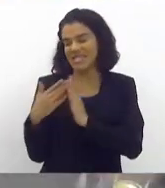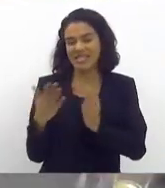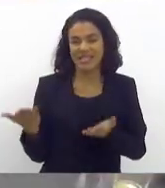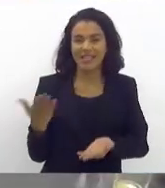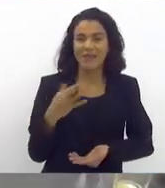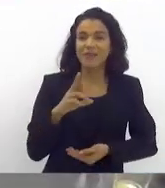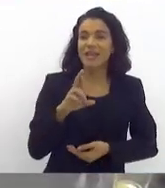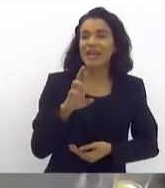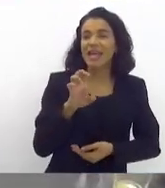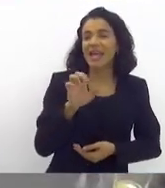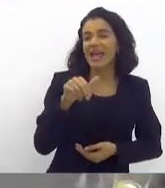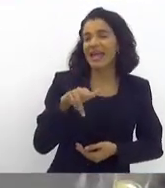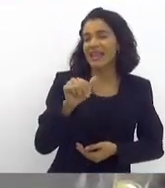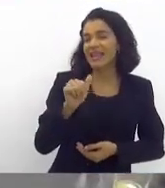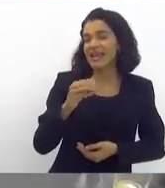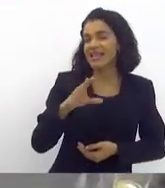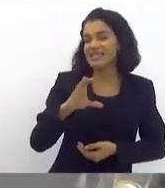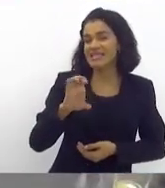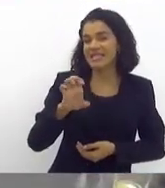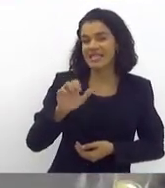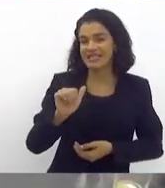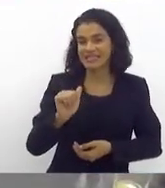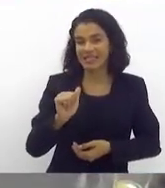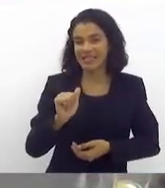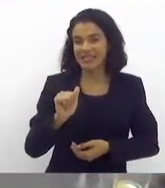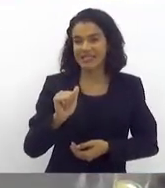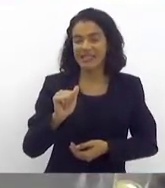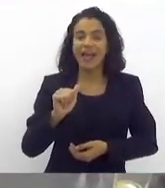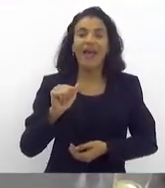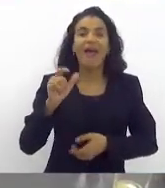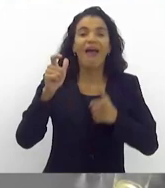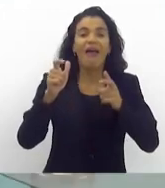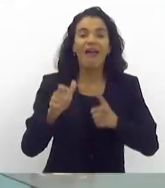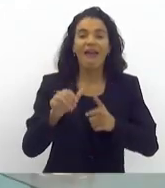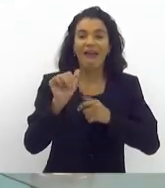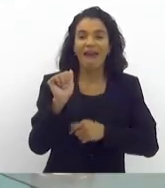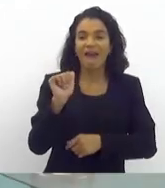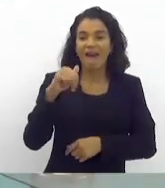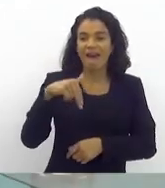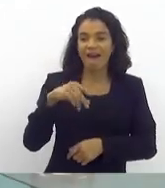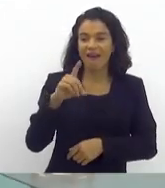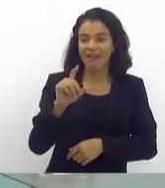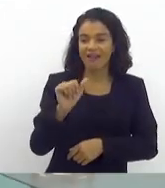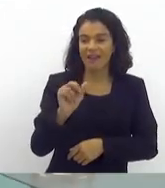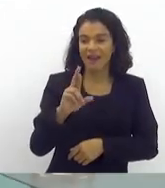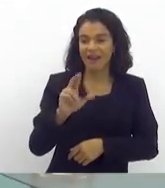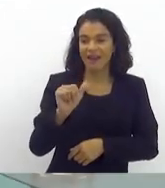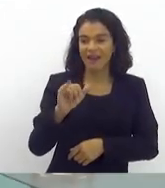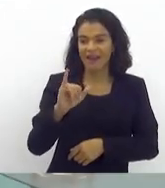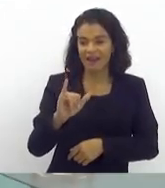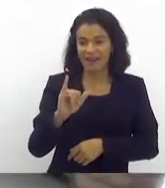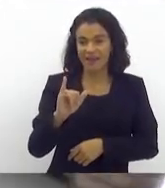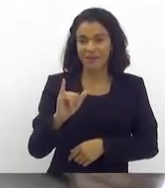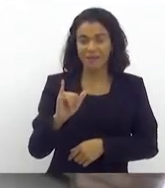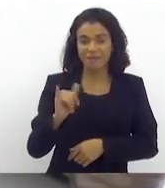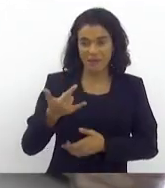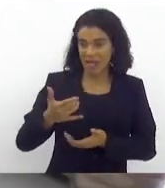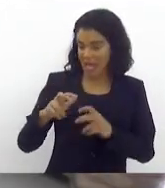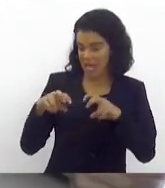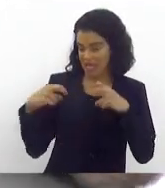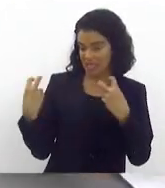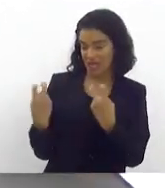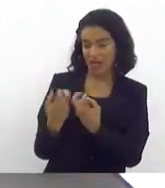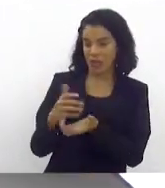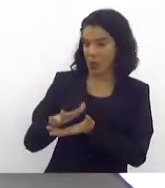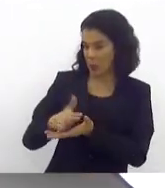é ali no Luiz de Vasconcelos, né? Não. Renascença não? É no Andaraí. Na próxima rua Uruguai. Senhor presidente, depois do Lins. Essa roda de samba não é o samba